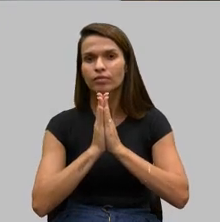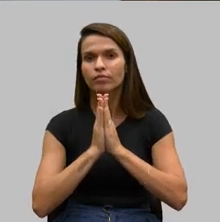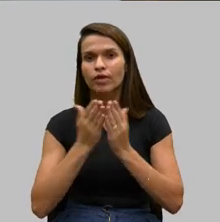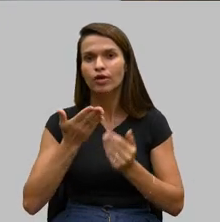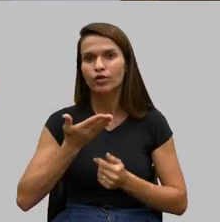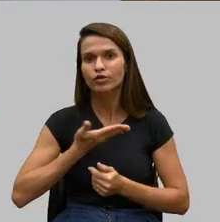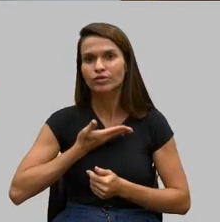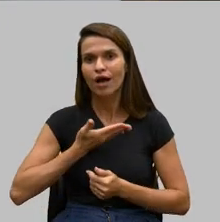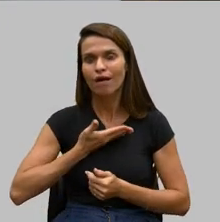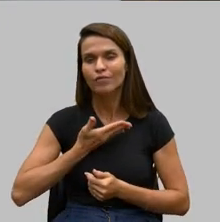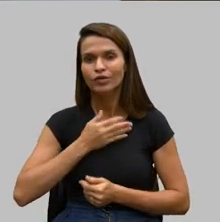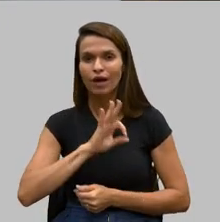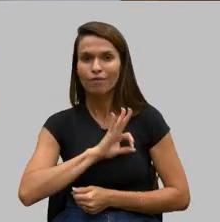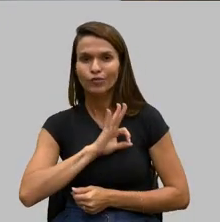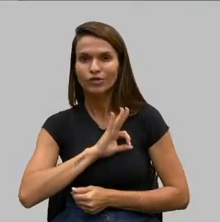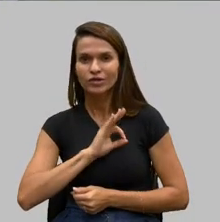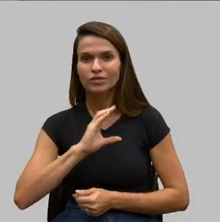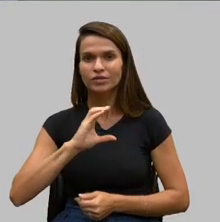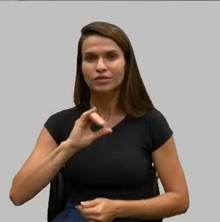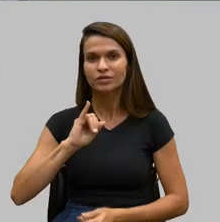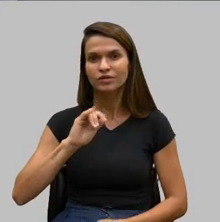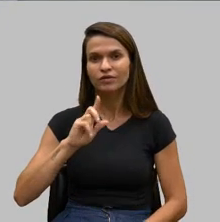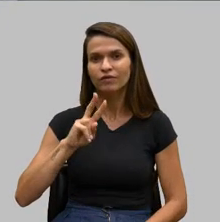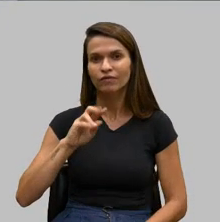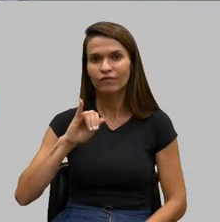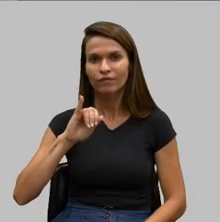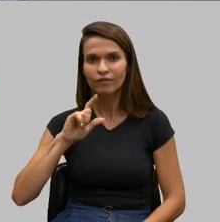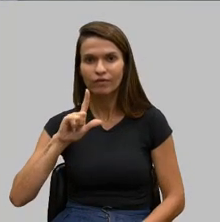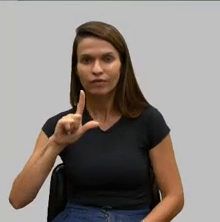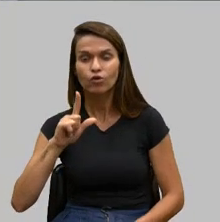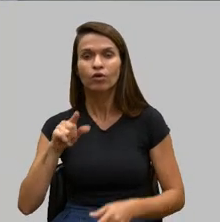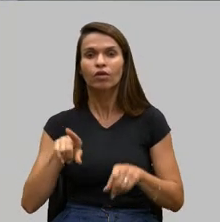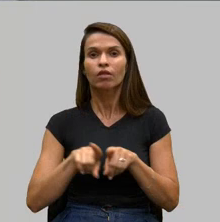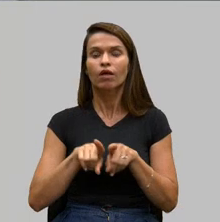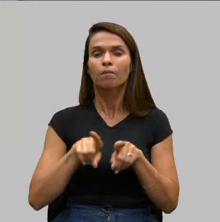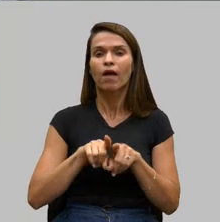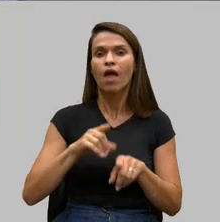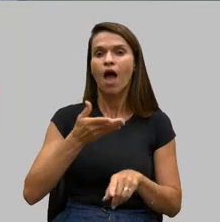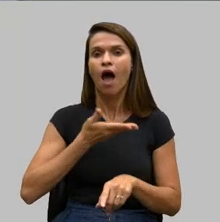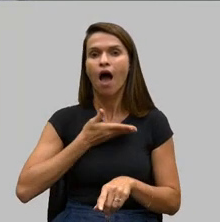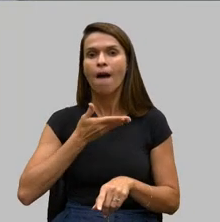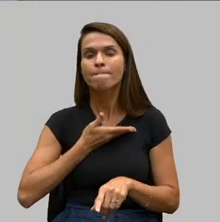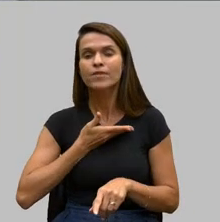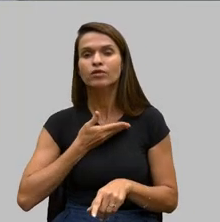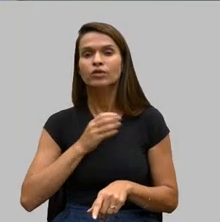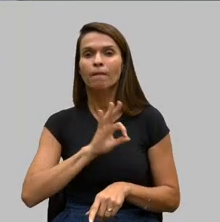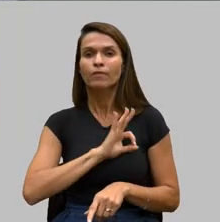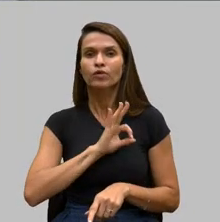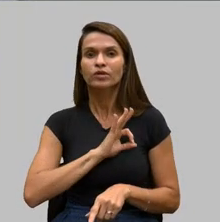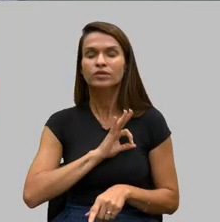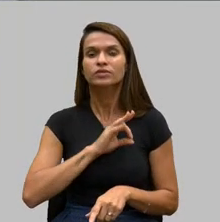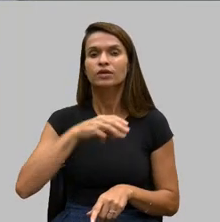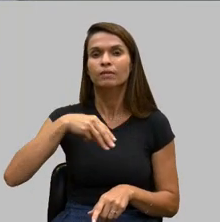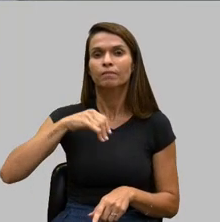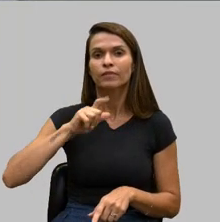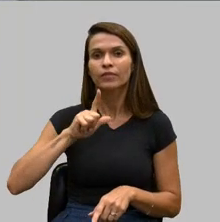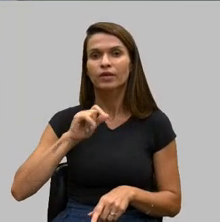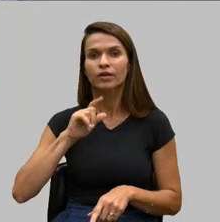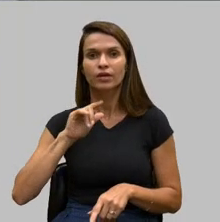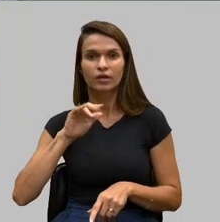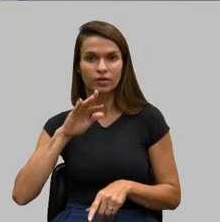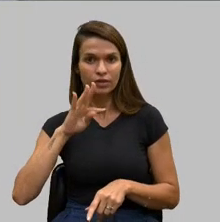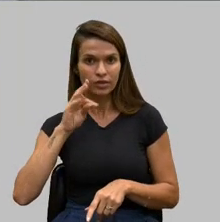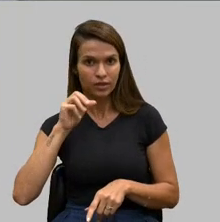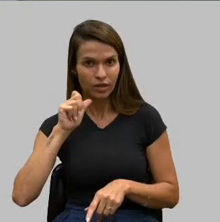Polícia Civil pelos colegas da Polícia Militar porque quando se coloca no orçamento assim Polícia Militar